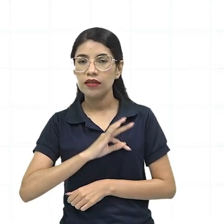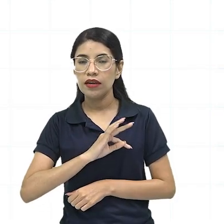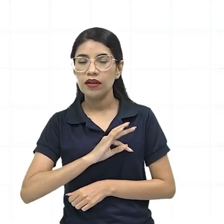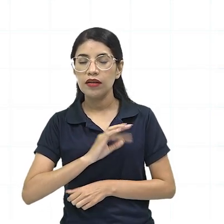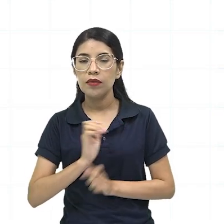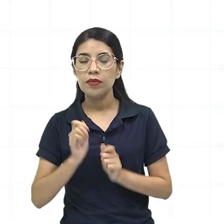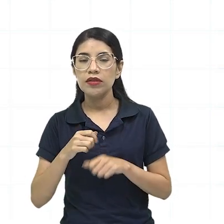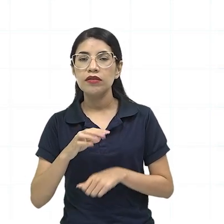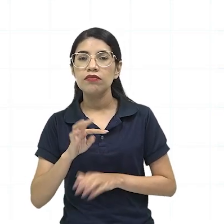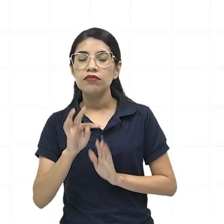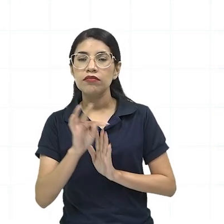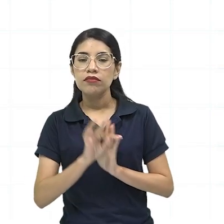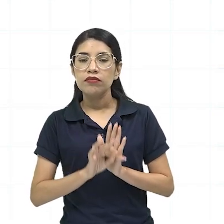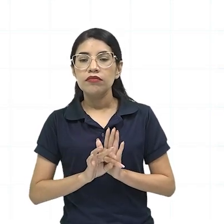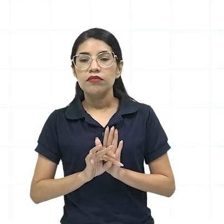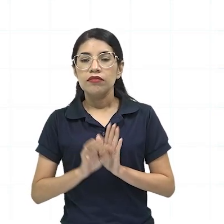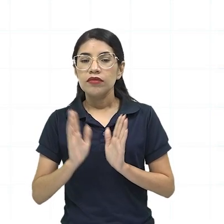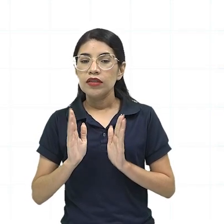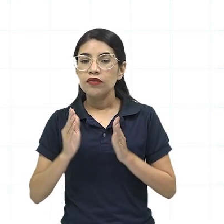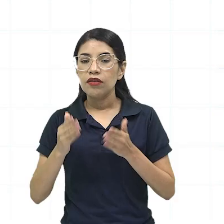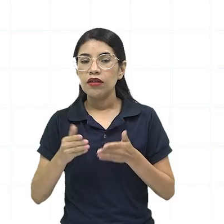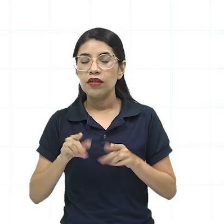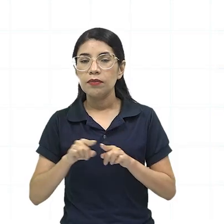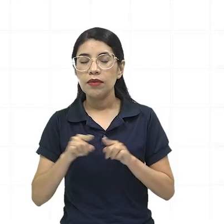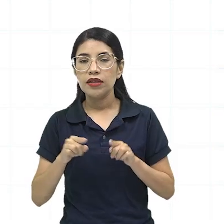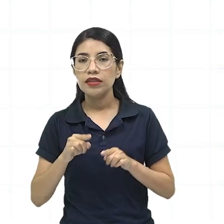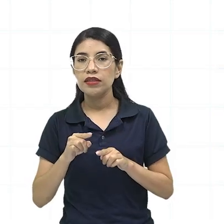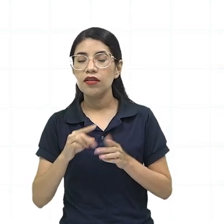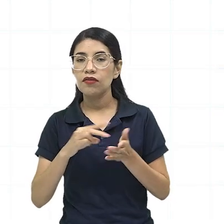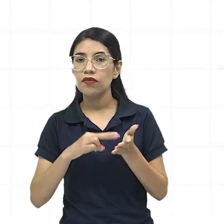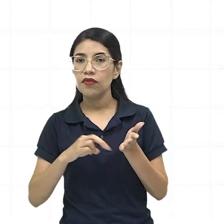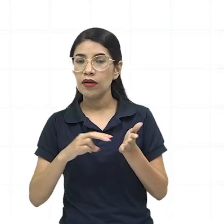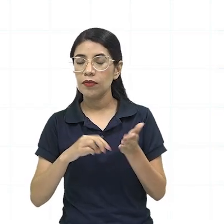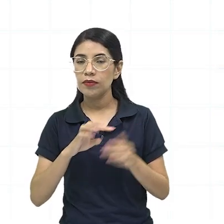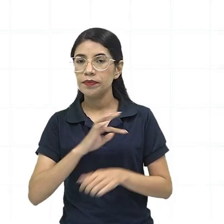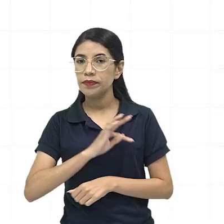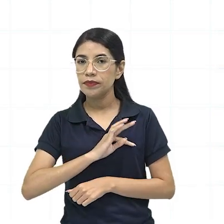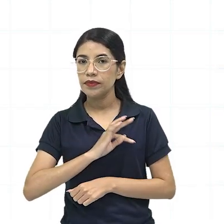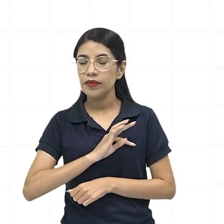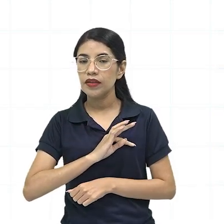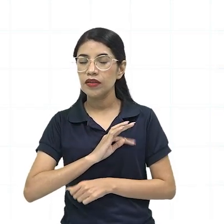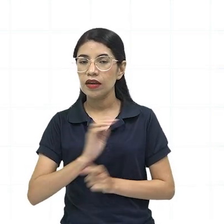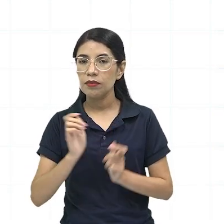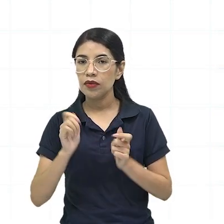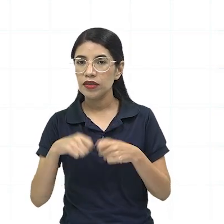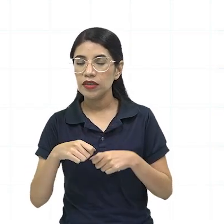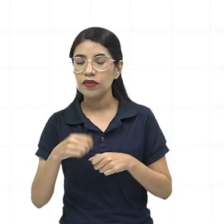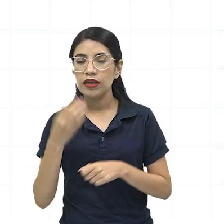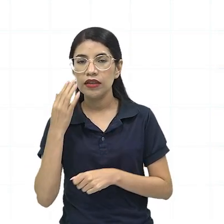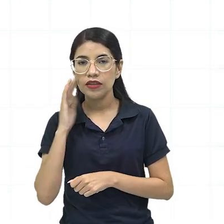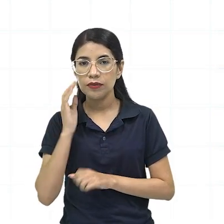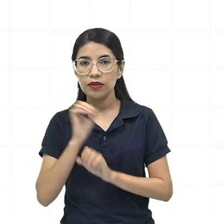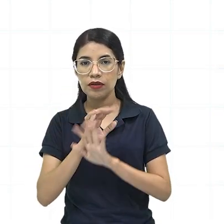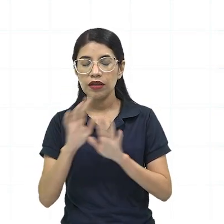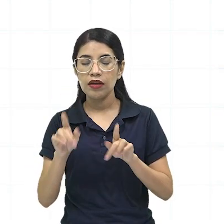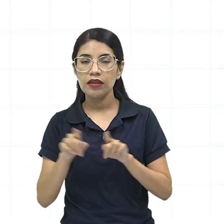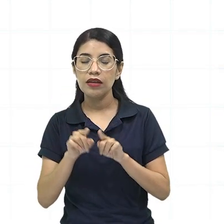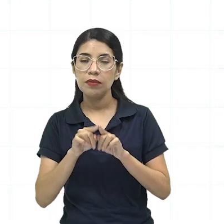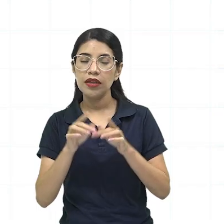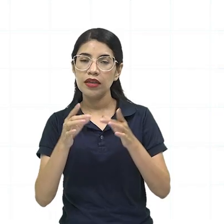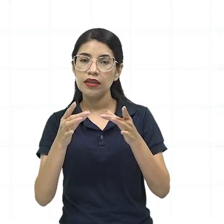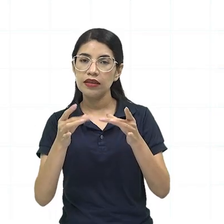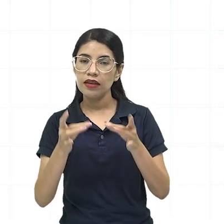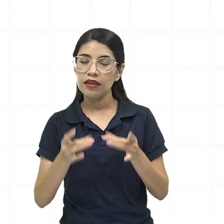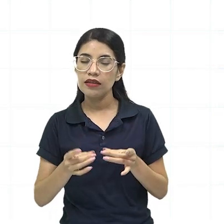tornar o texto preciso e específico. Mas é um vocabulário técnico, obviamente, mais acessível e explica geralmente o que